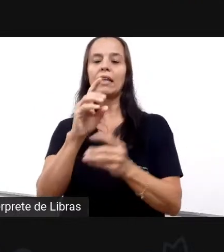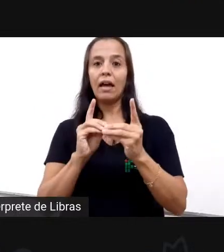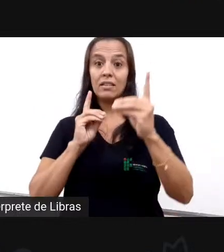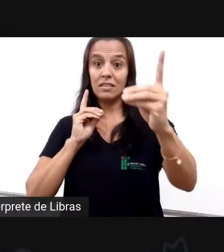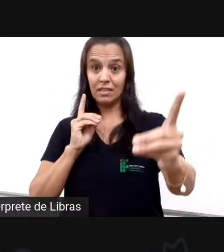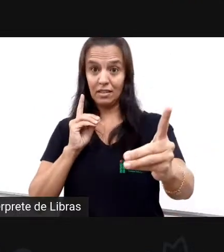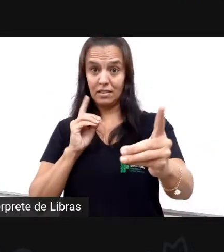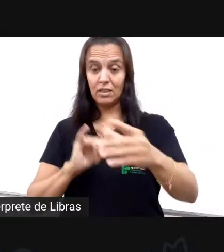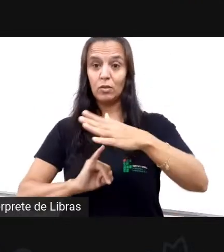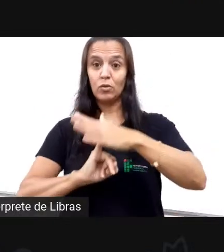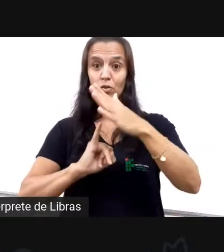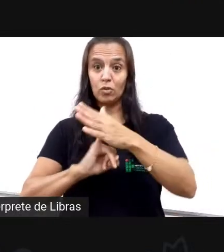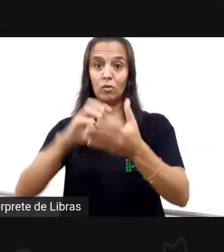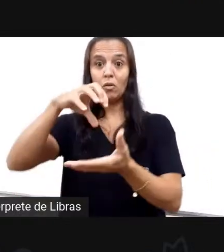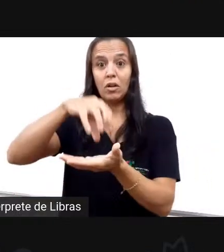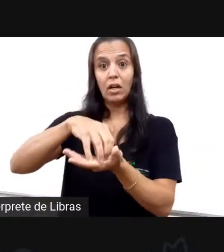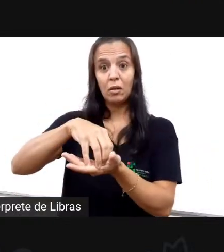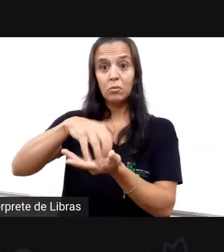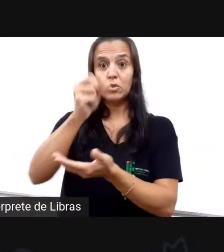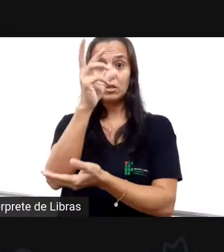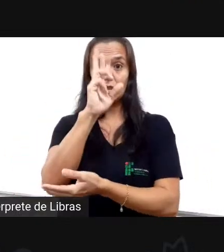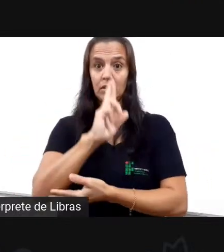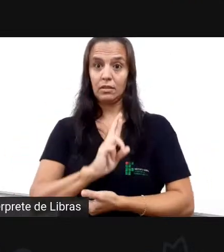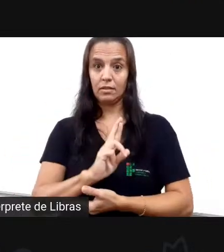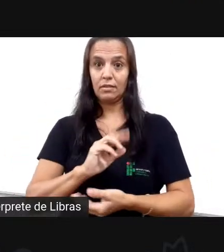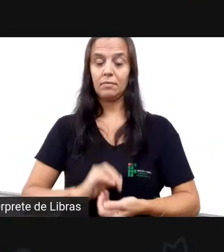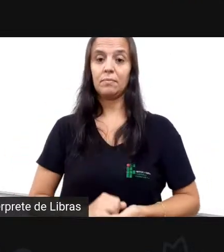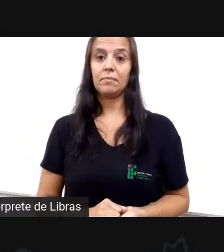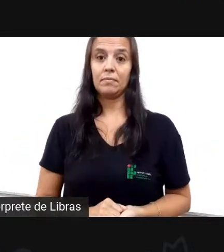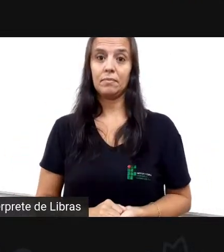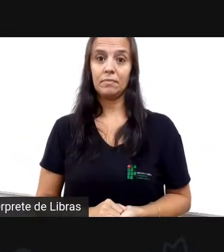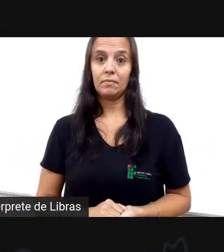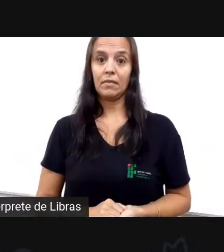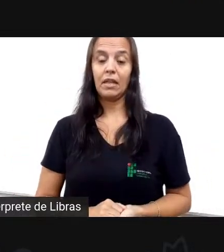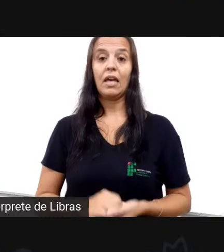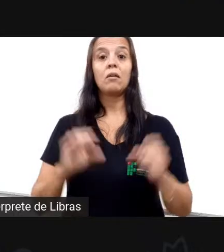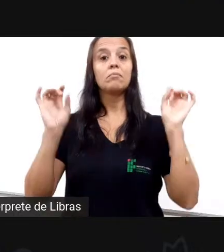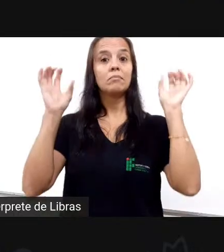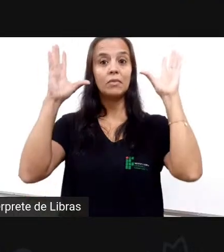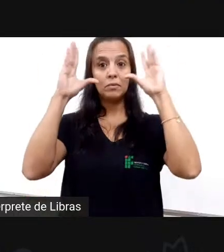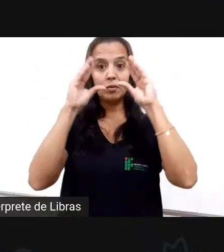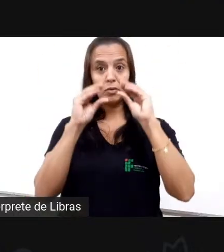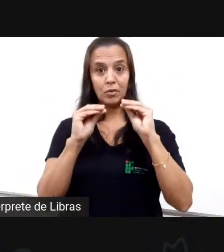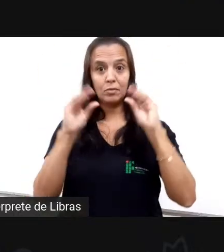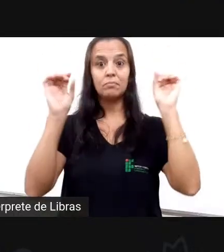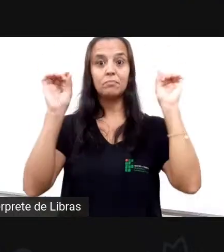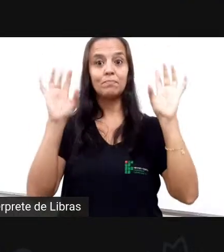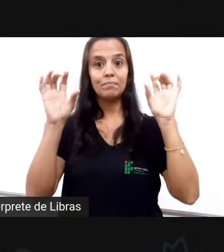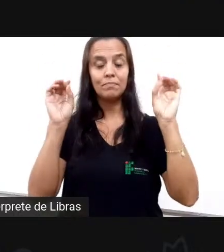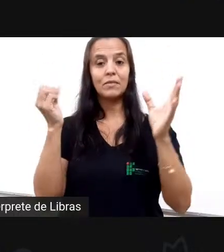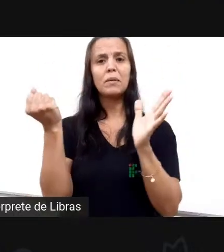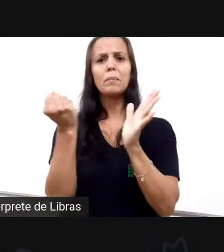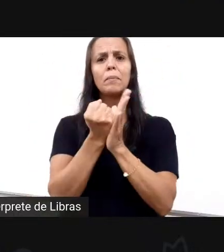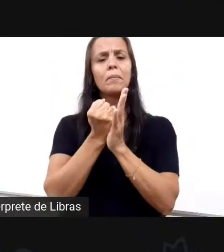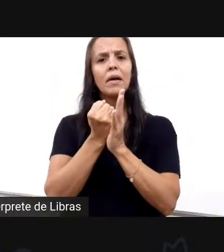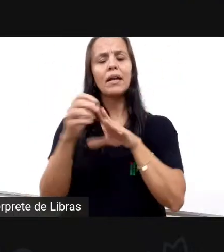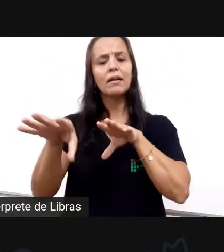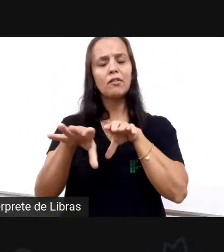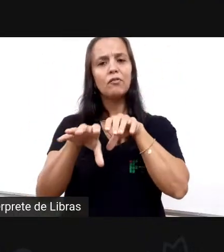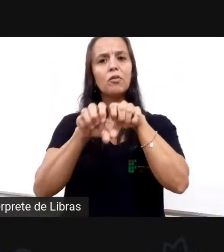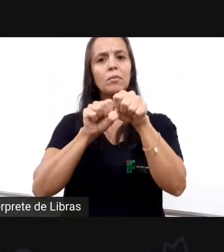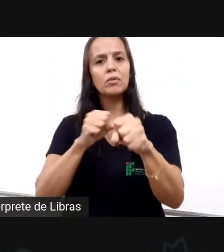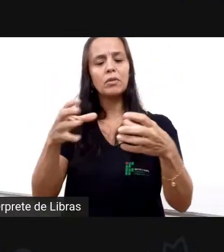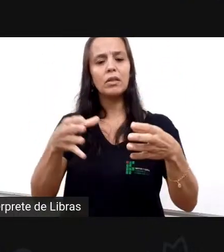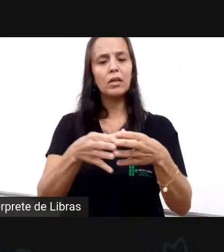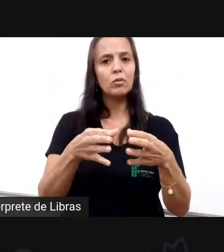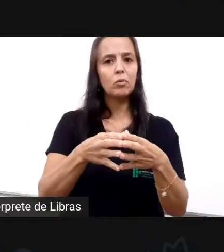institucionalizada do Campus Santa Rosa. Essa é uma noite especial que marca a formatura das turmas dos